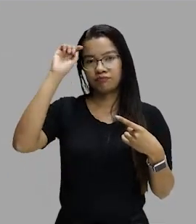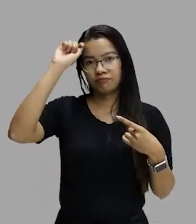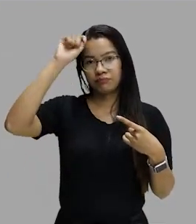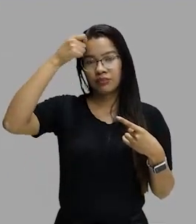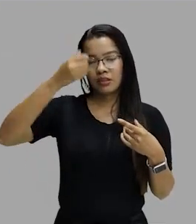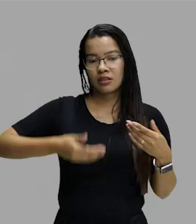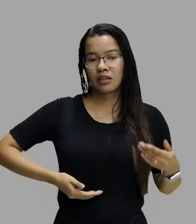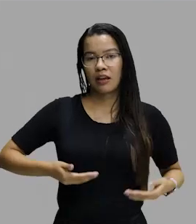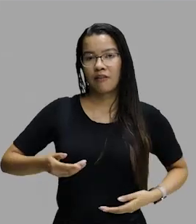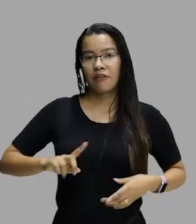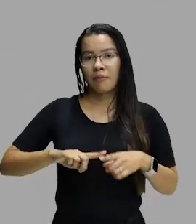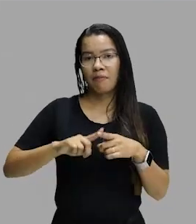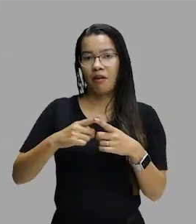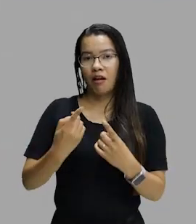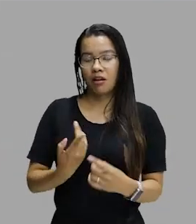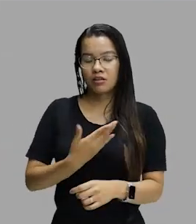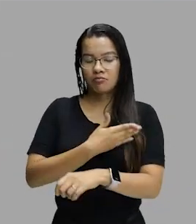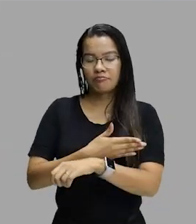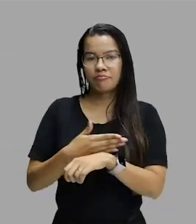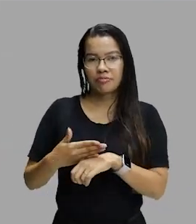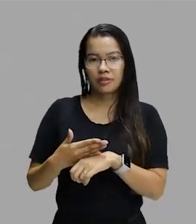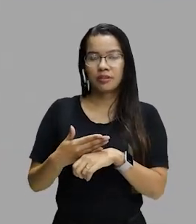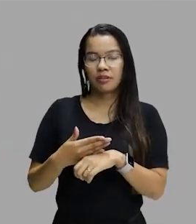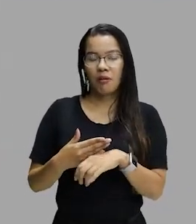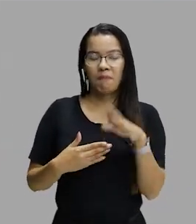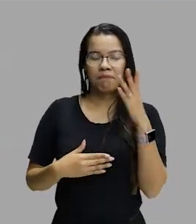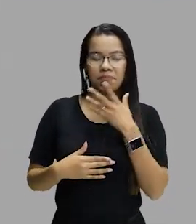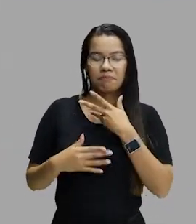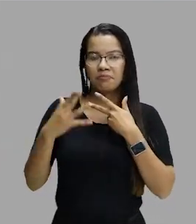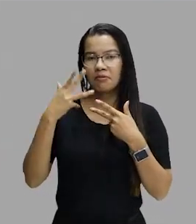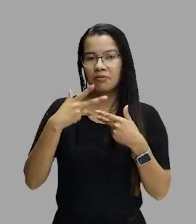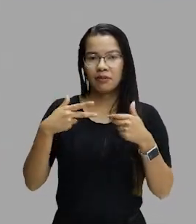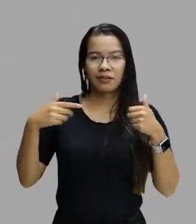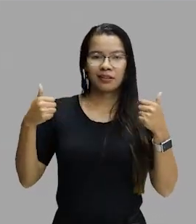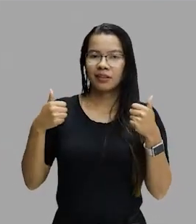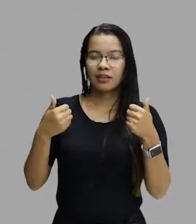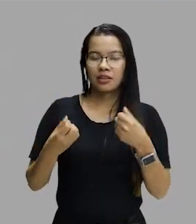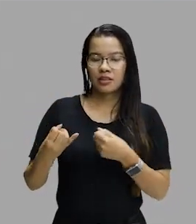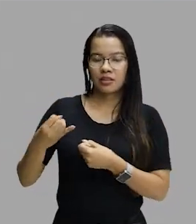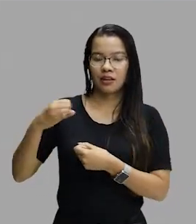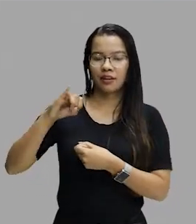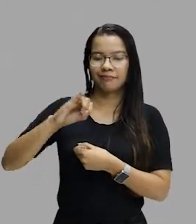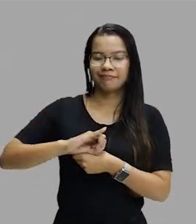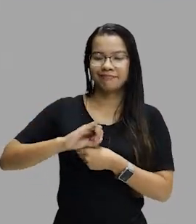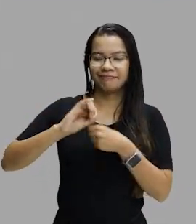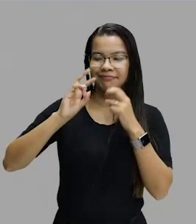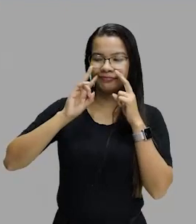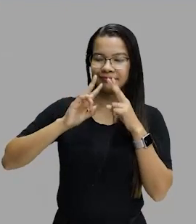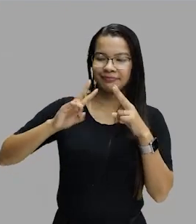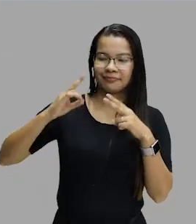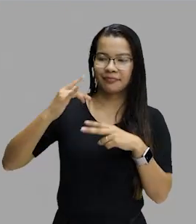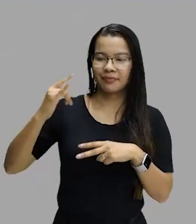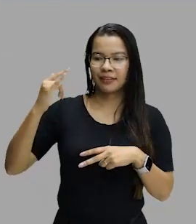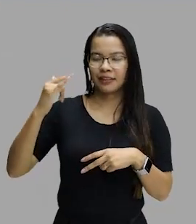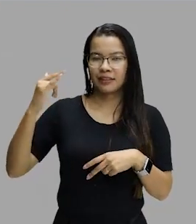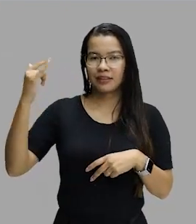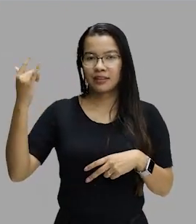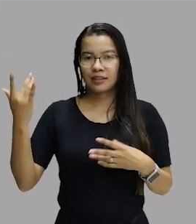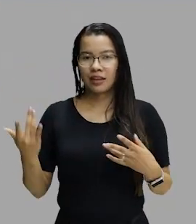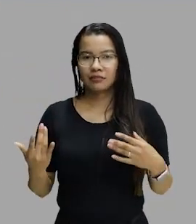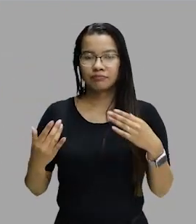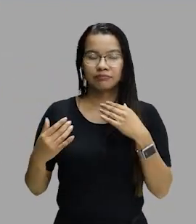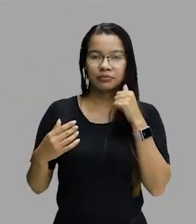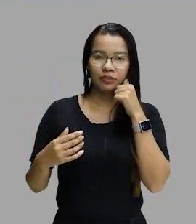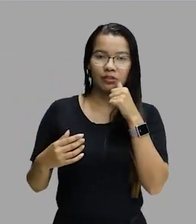mas ela nasceu bem branquinha, muito bonita. E ela caiu nas graças da senhora, da sinhá, que